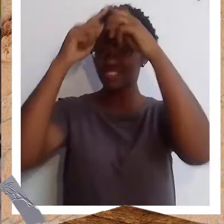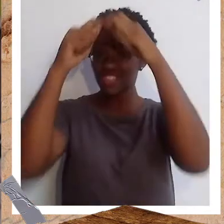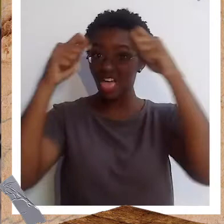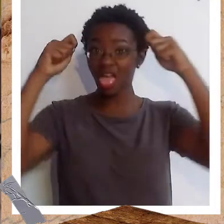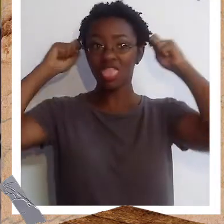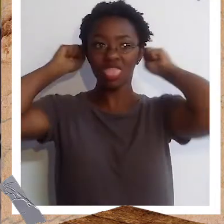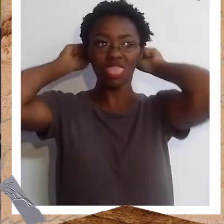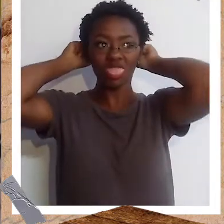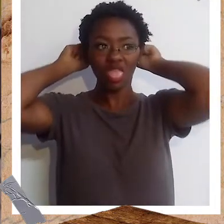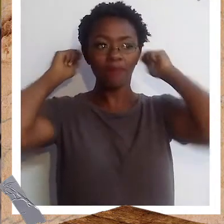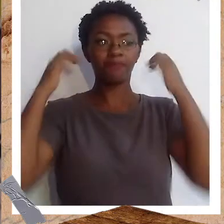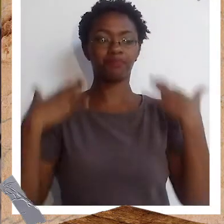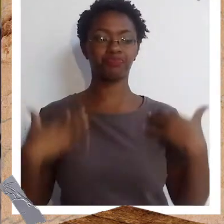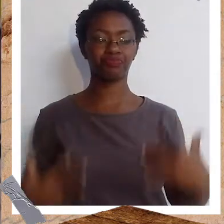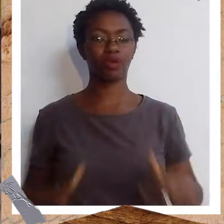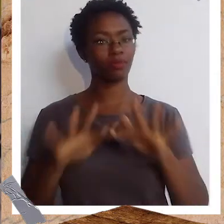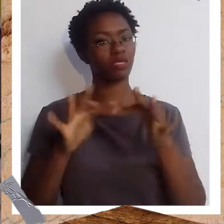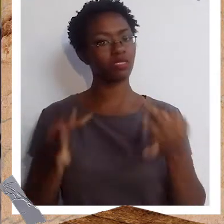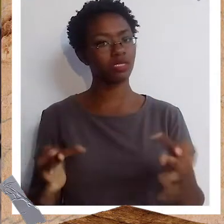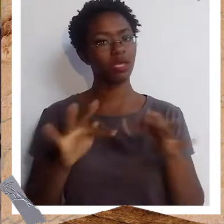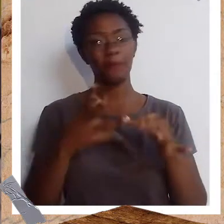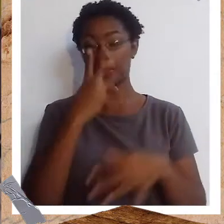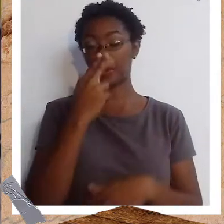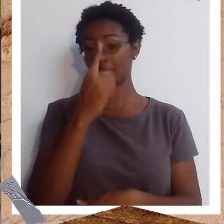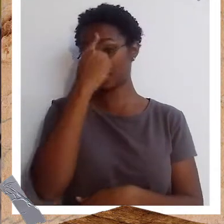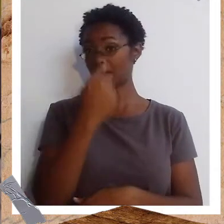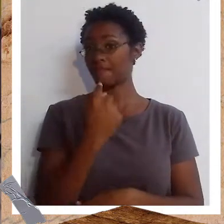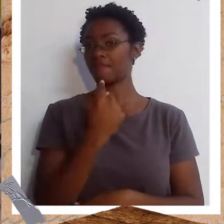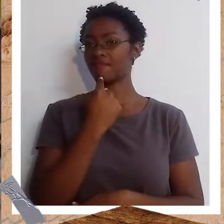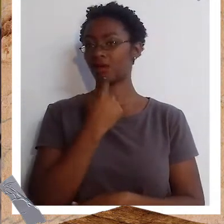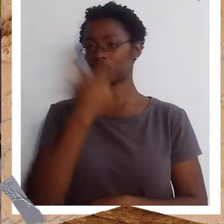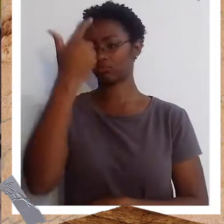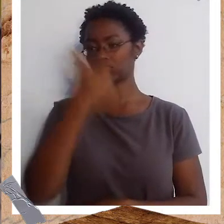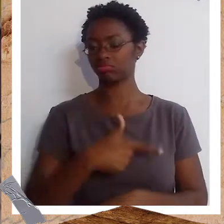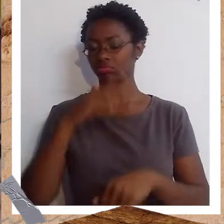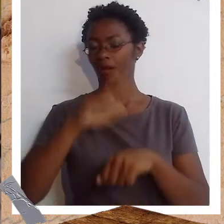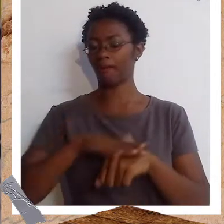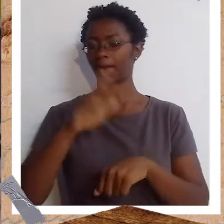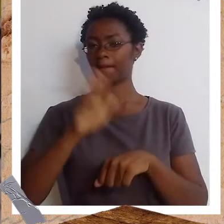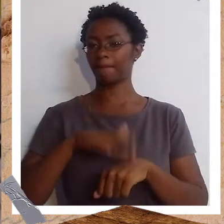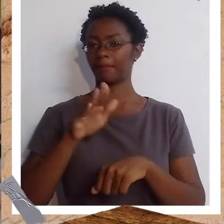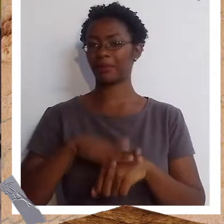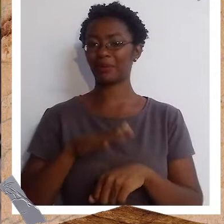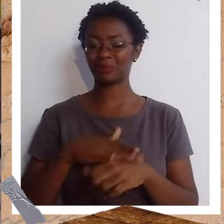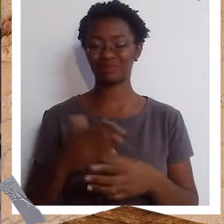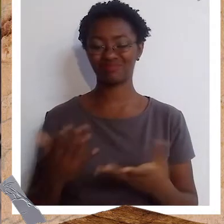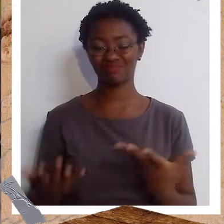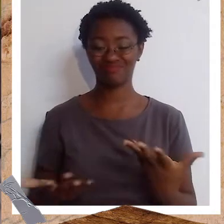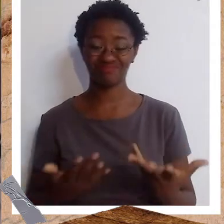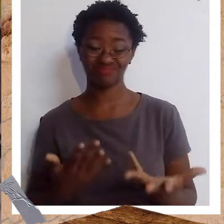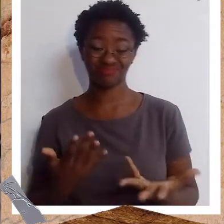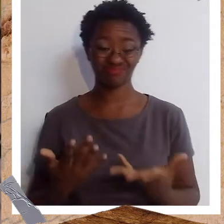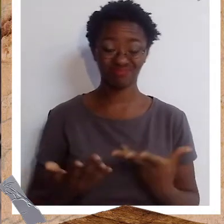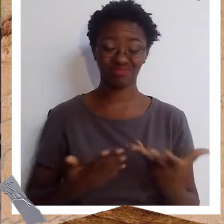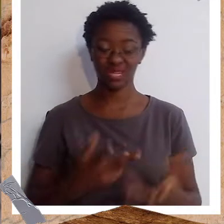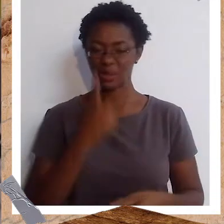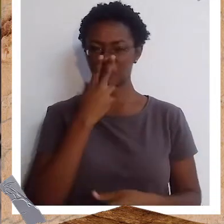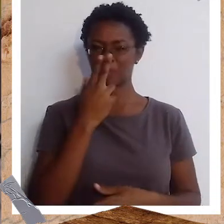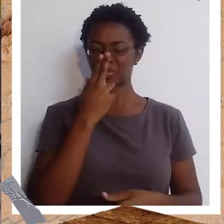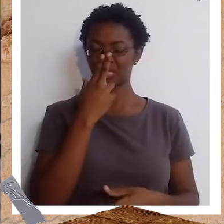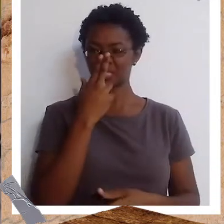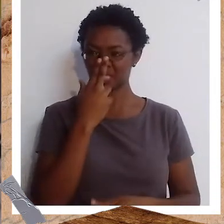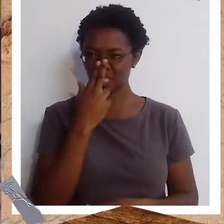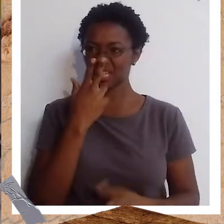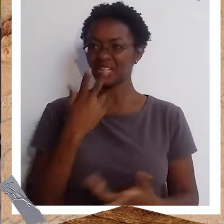de novo, já tendo outra imagem, né? Autoimagem para lidar, se autoficcionou, como disse o